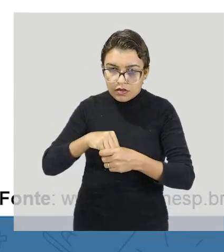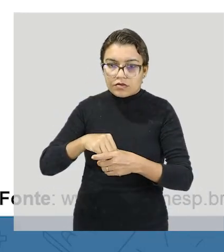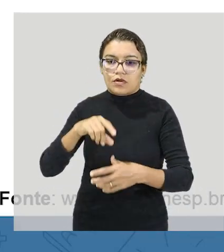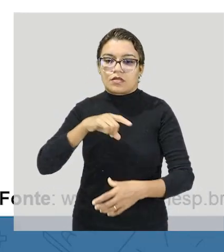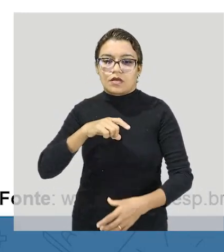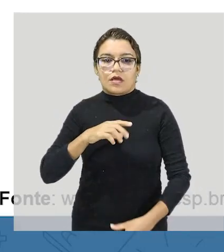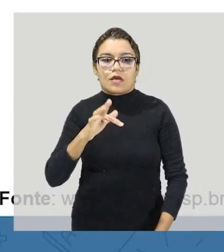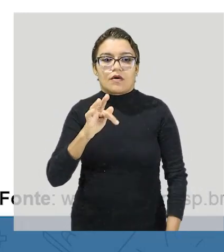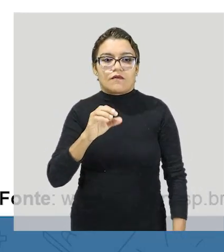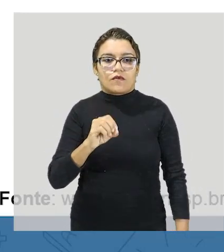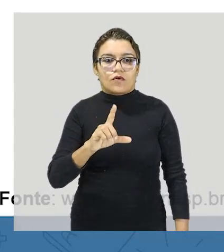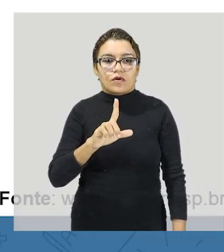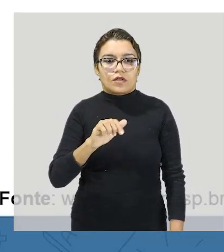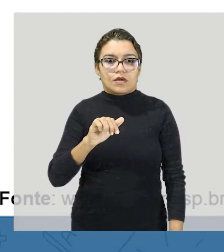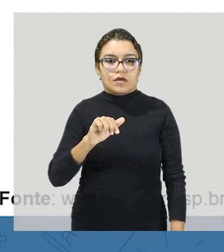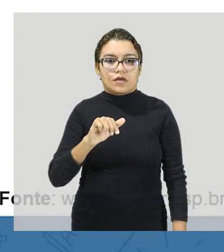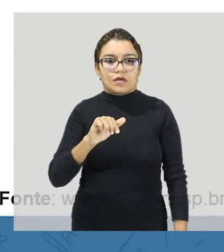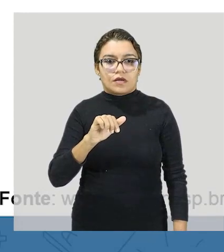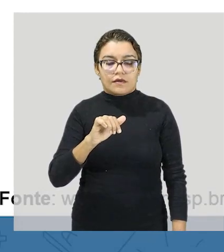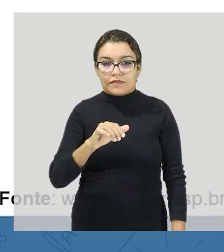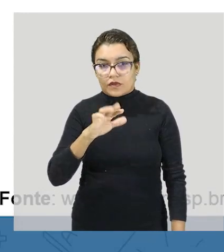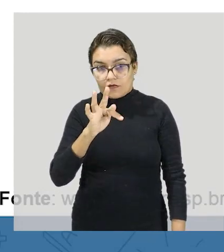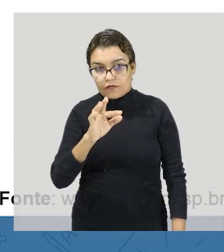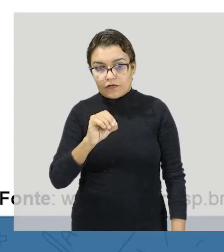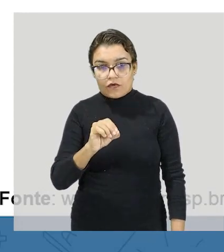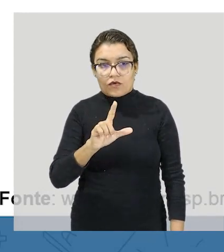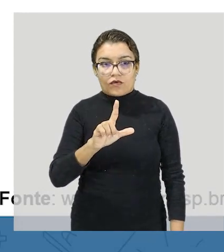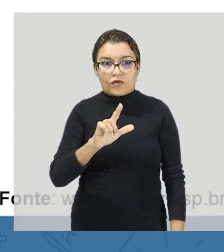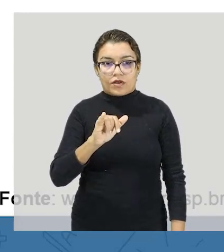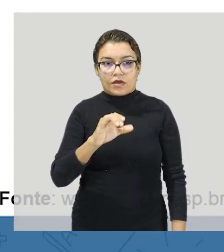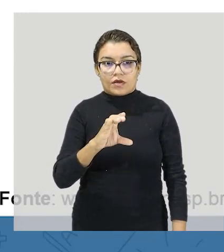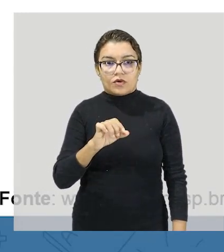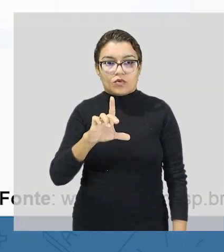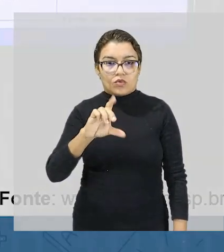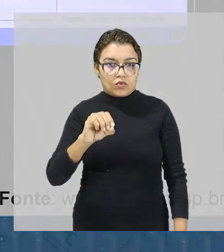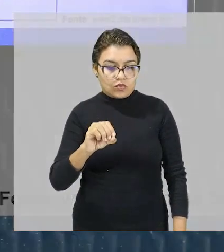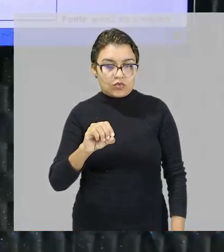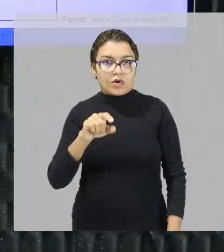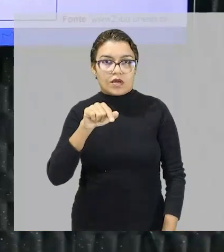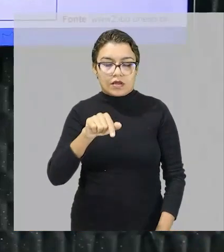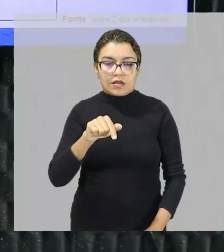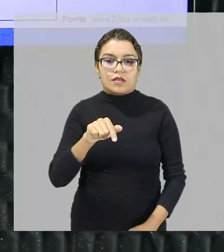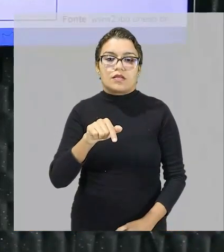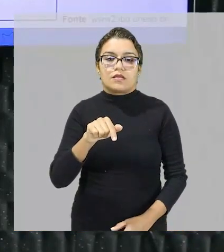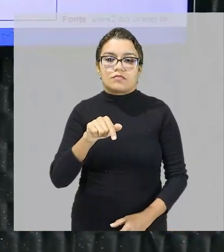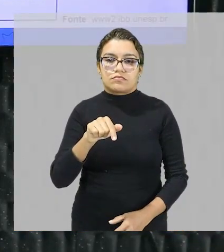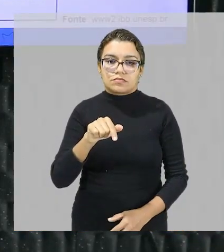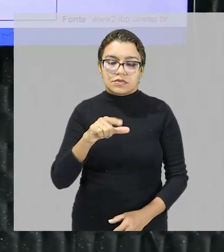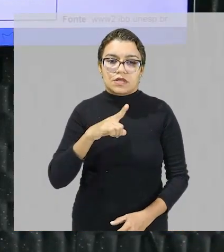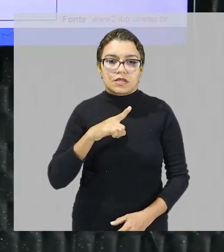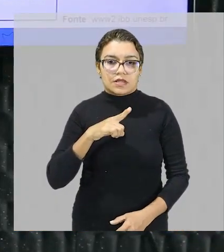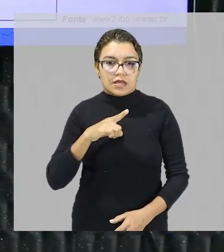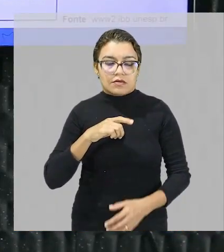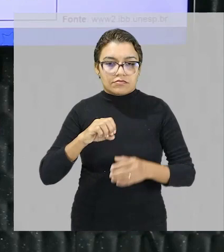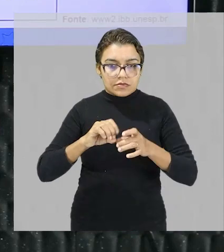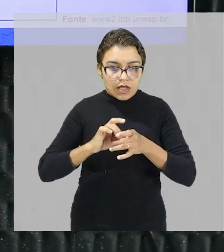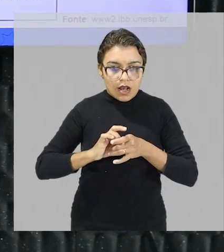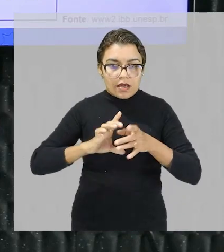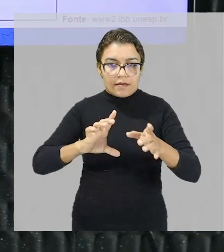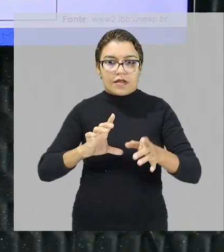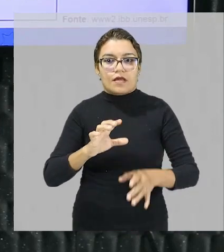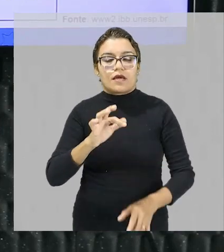Que vai amadurecendo aqui, ó, aos poucos. Esse amadurecimento, ele ocorre graças à liberação